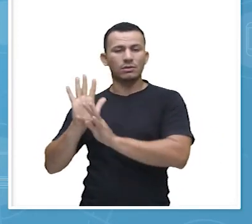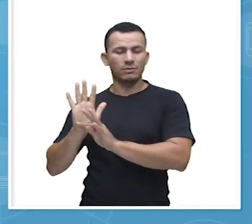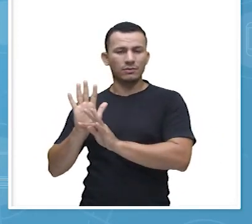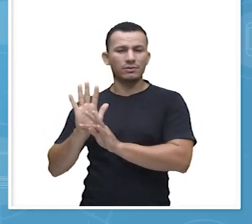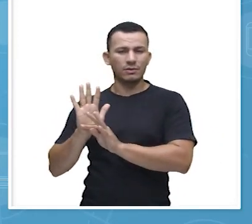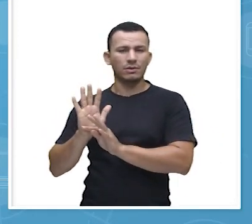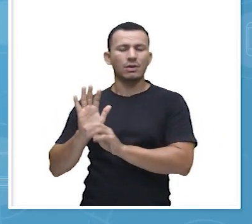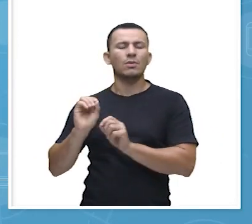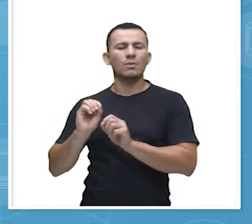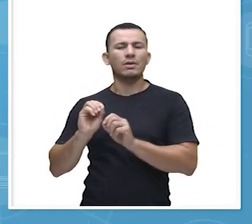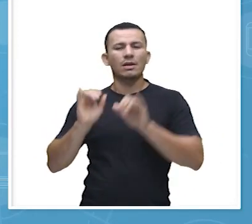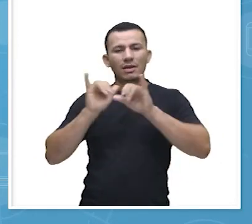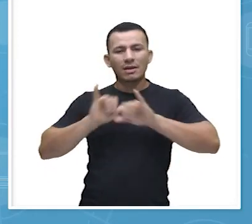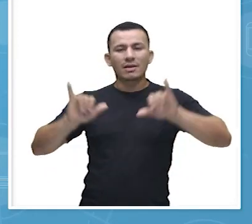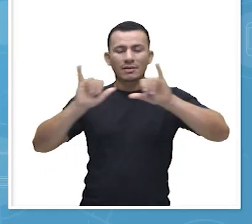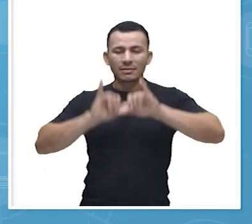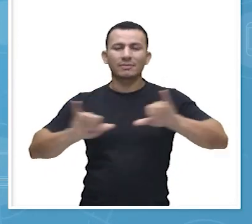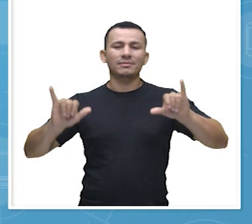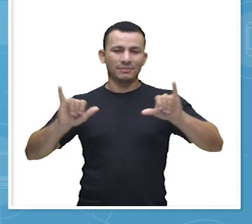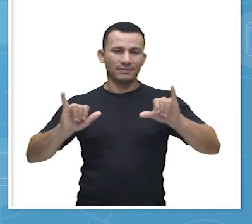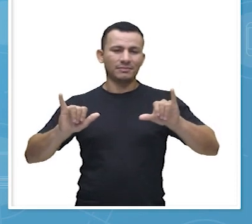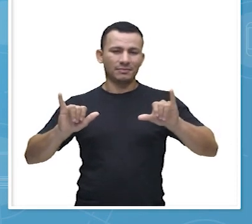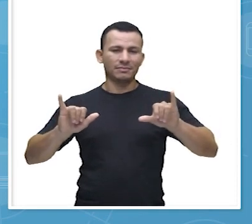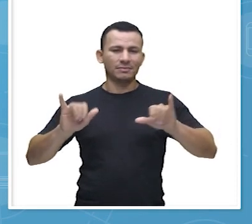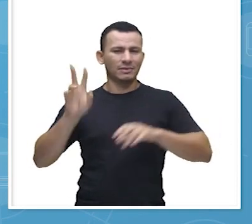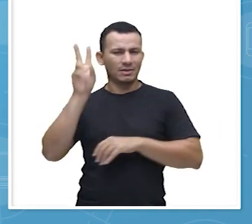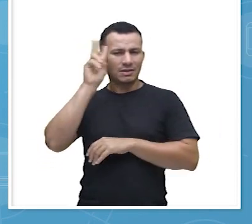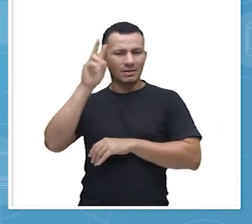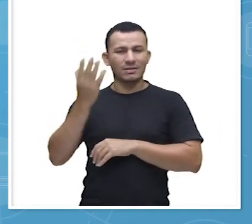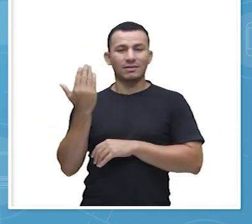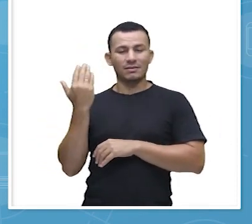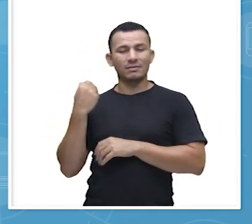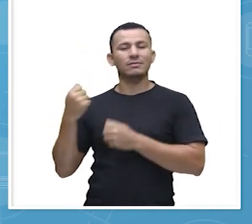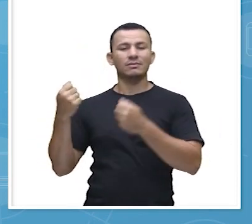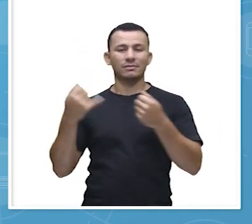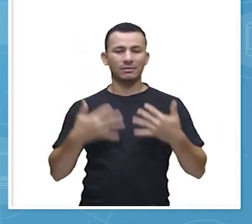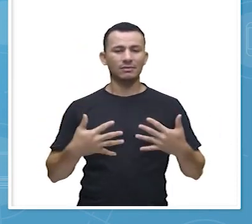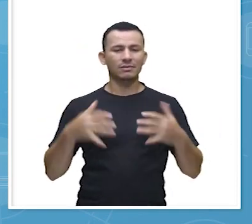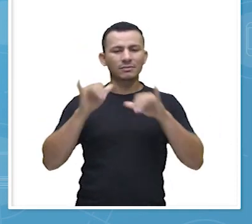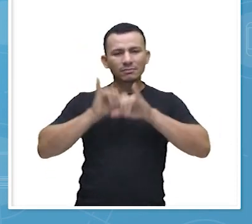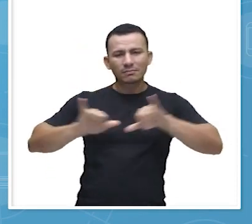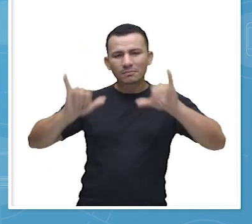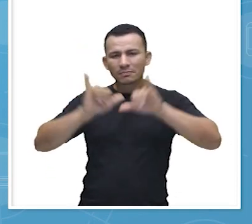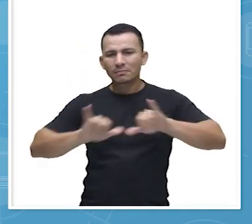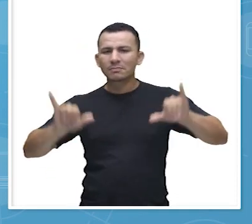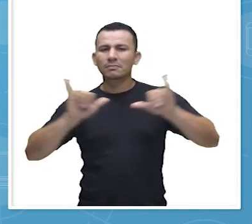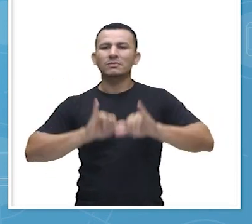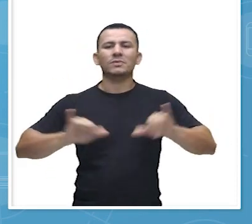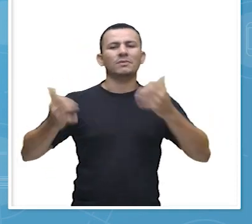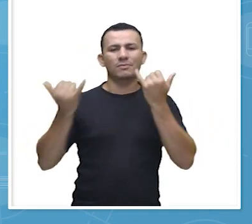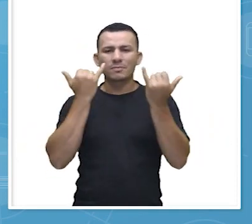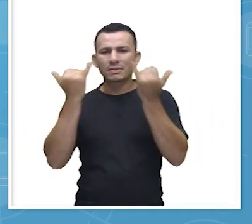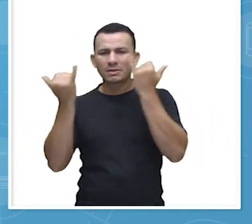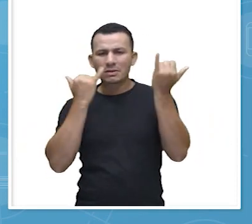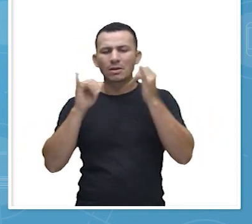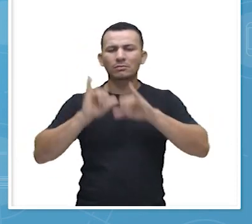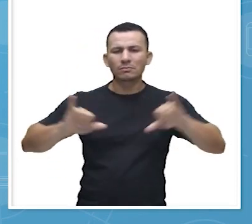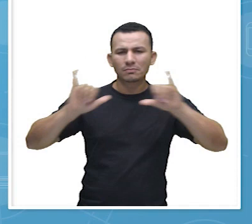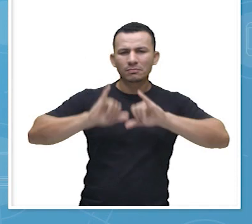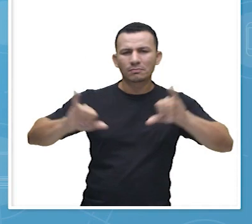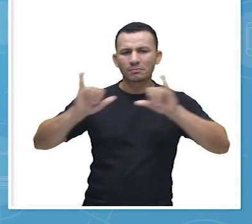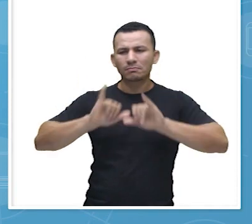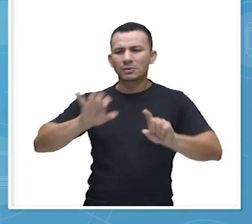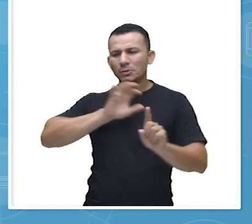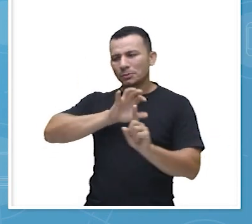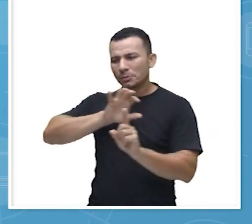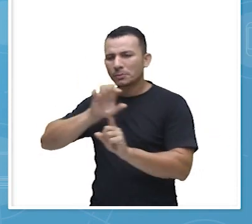uma propaganda. A gente já comentou anteriormente, não é? A propaganda quer te convencer a comprar, a consumir